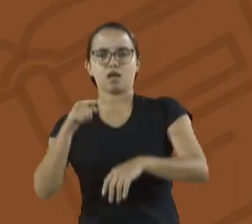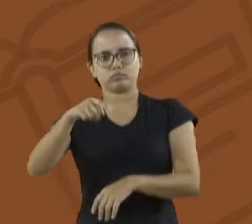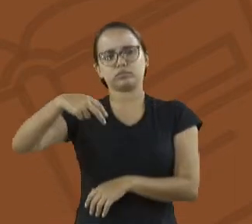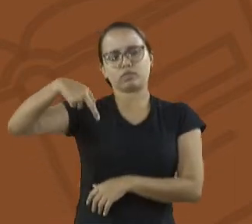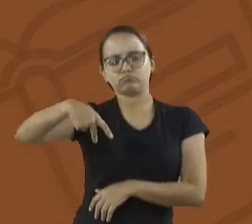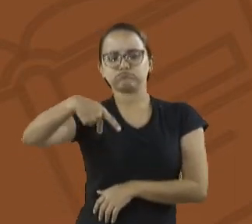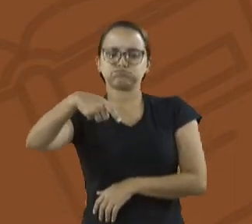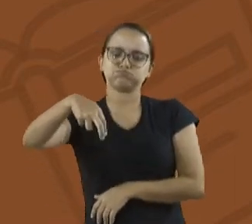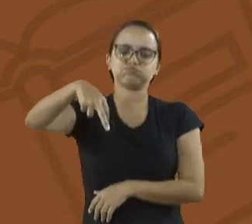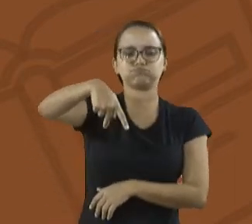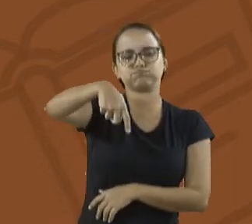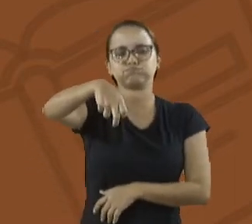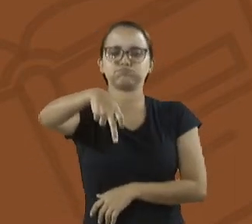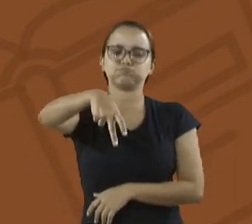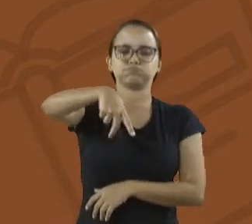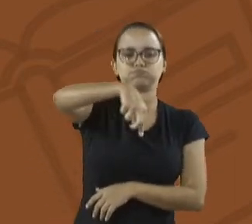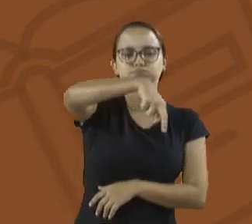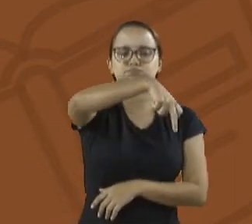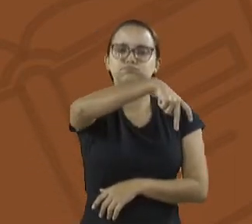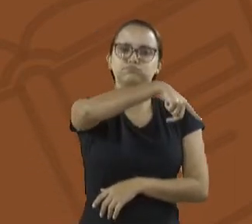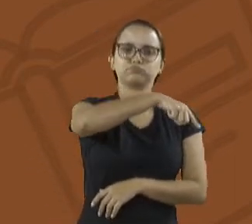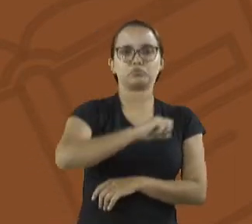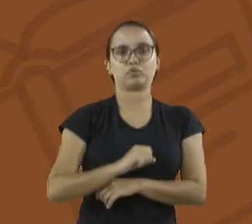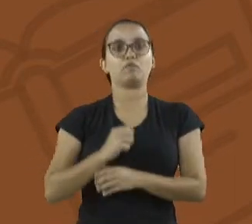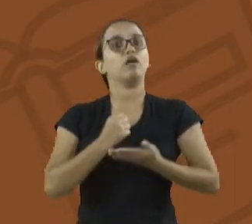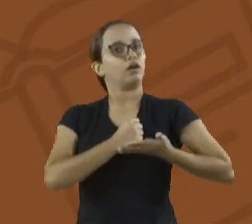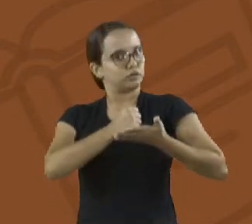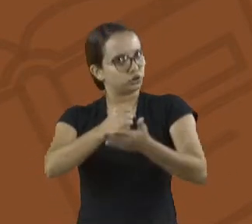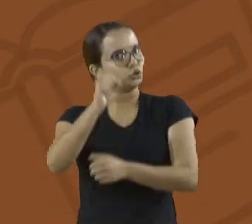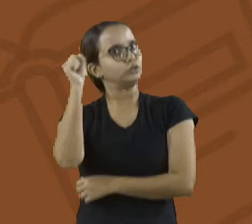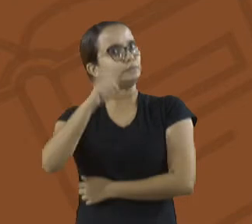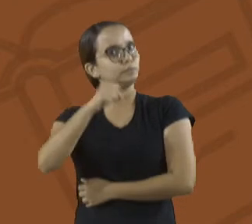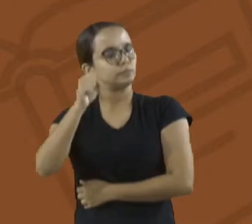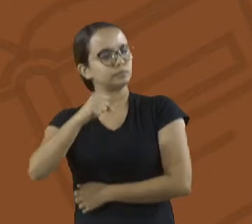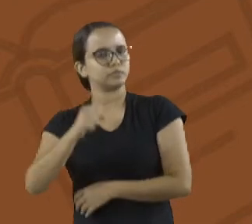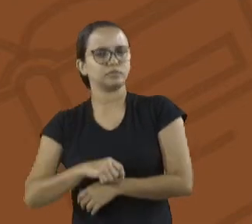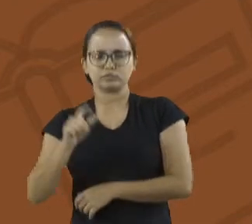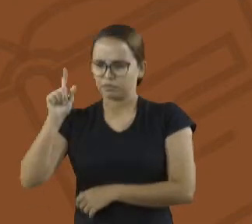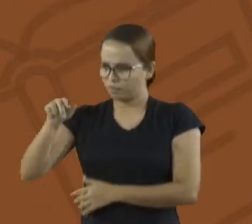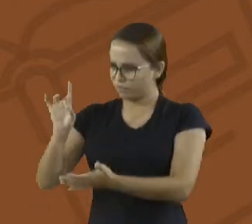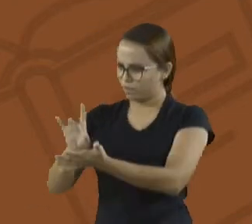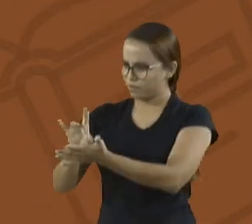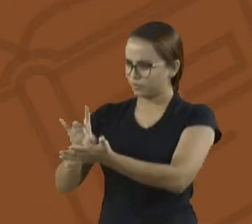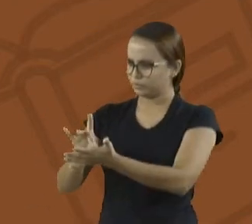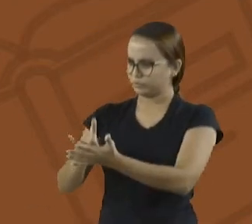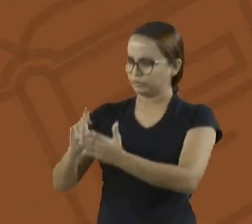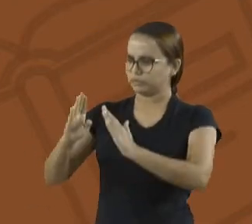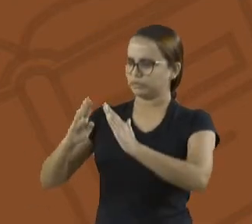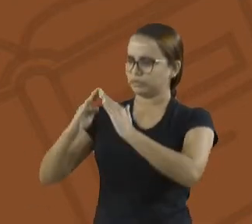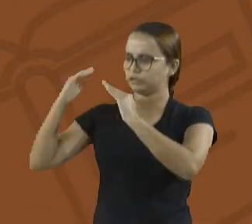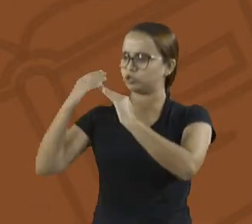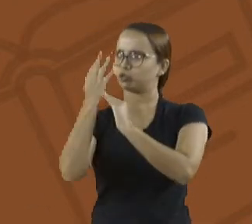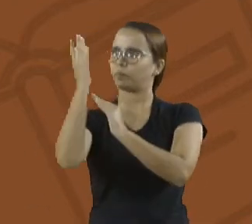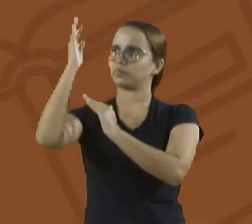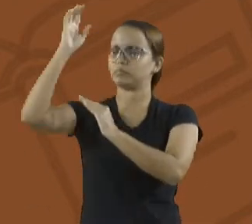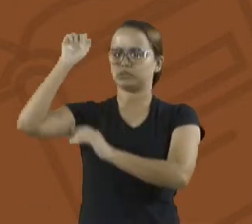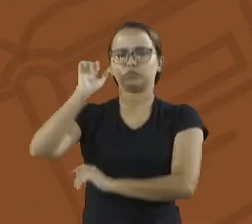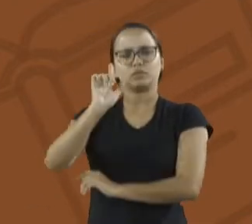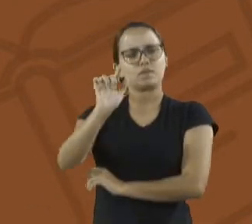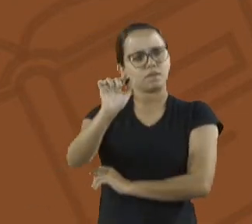casa. Não é verdade, Chaminézinho? Isso vai nos trazer também um benefício. É um gasto calórico? Sim,